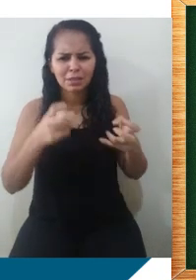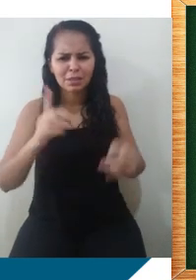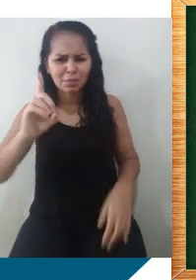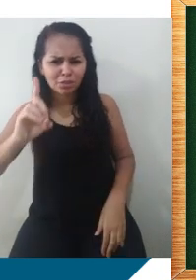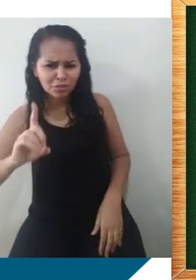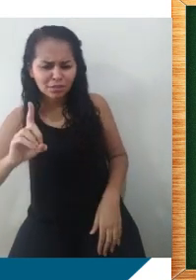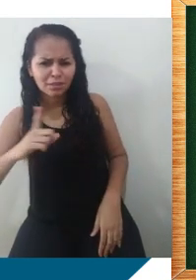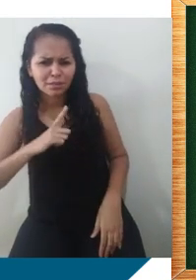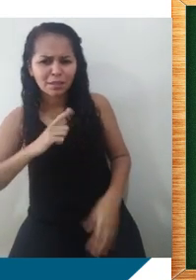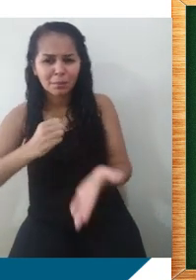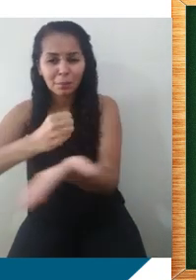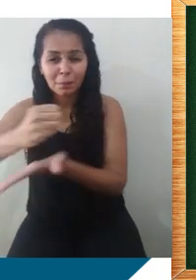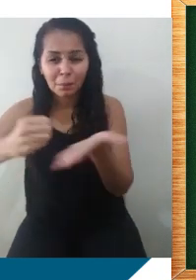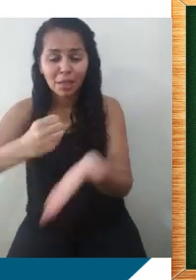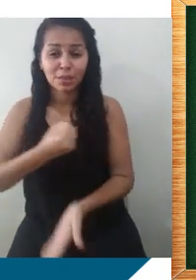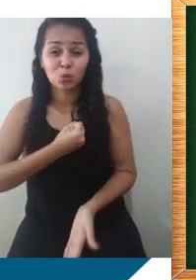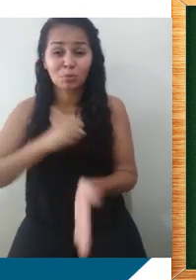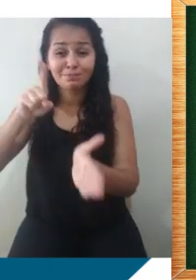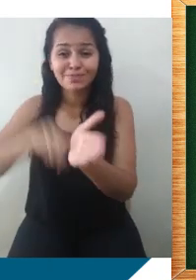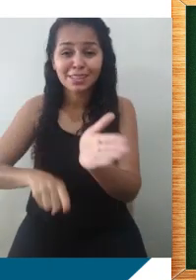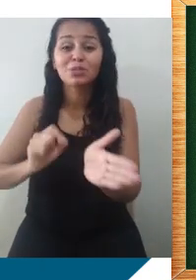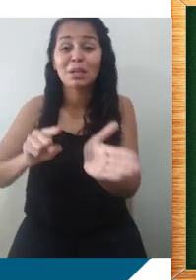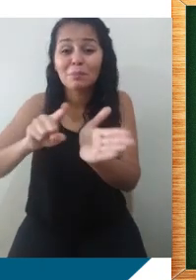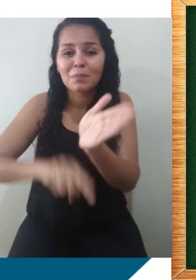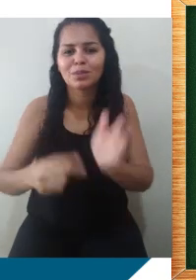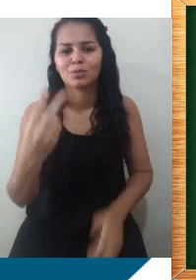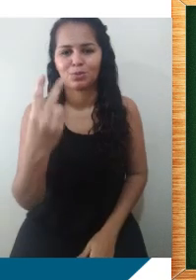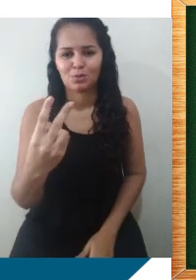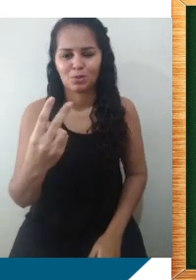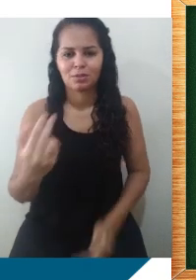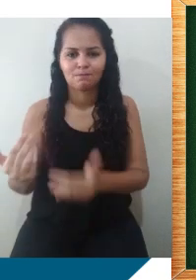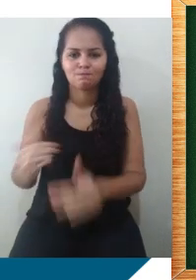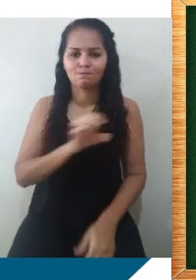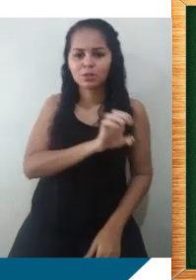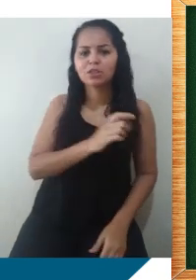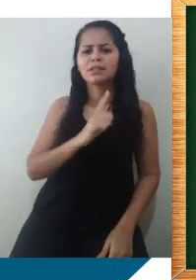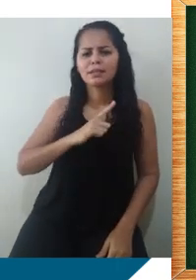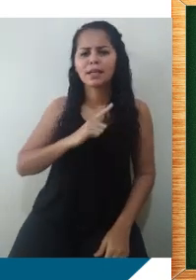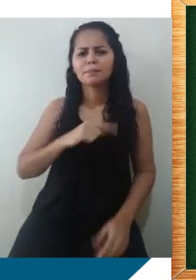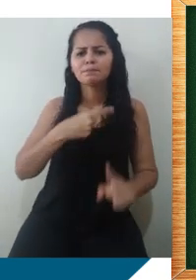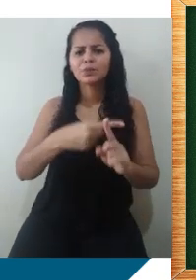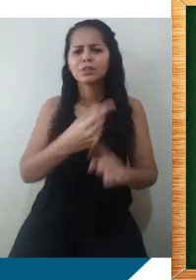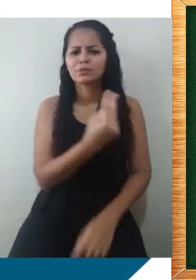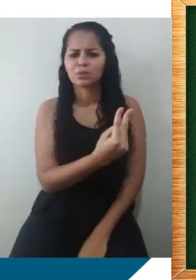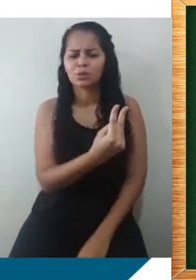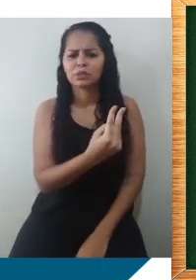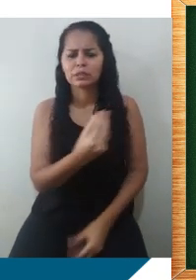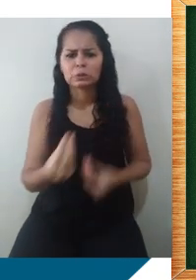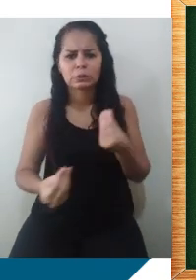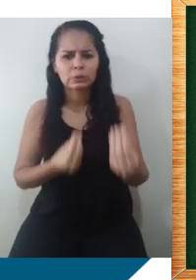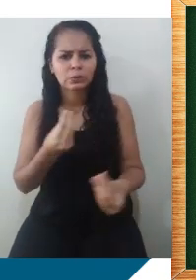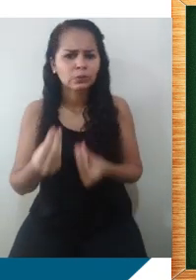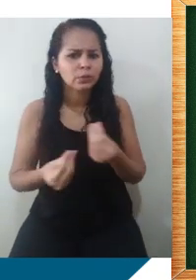positivo, 2. A única hipótese para isso ocorrer é assumindo que n-1 seja